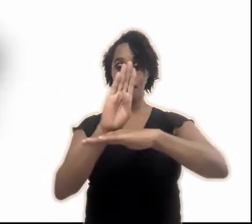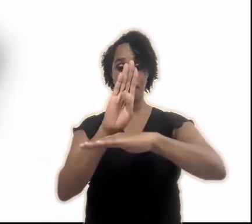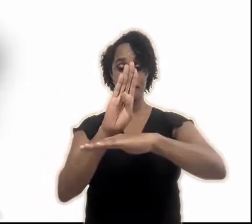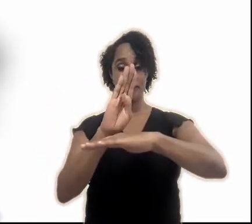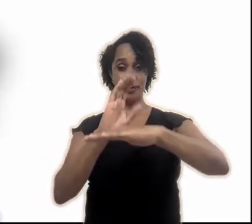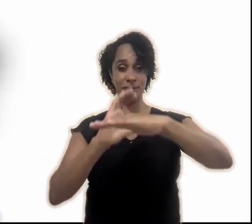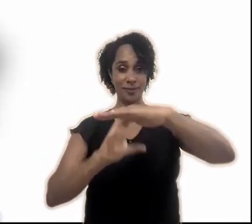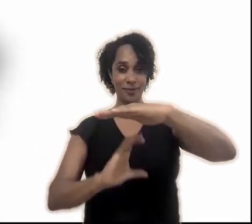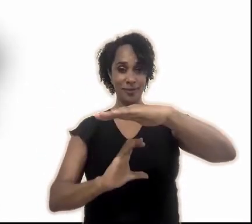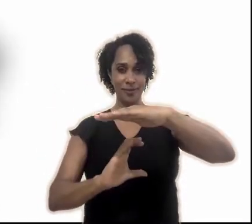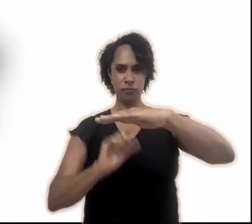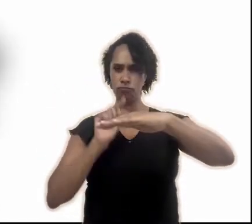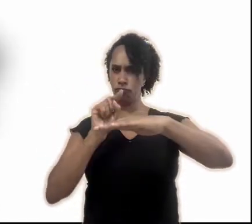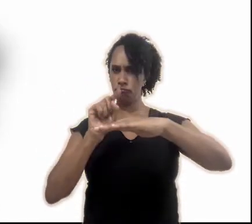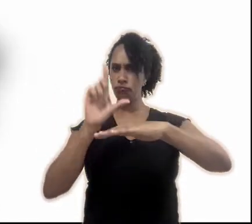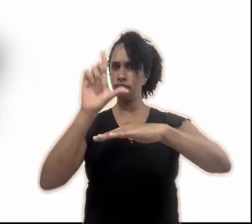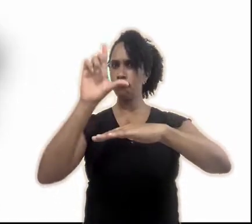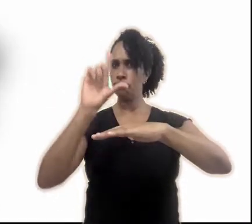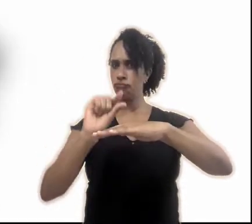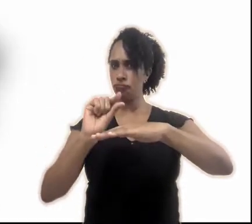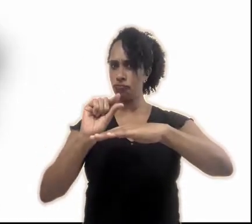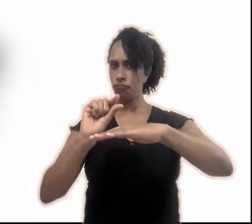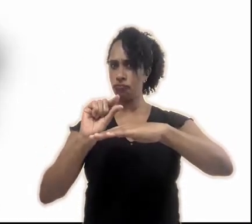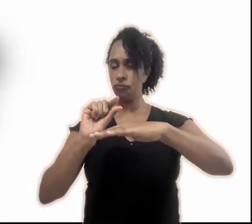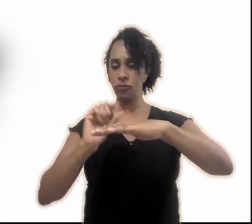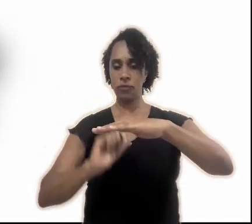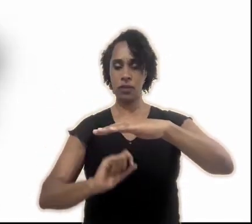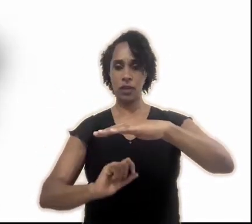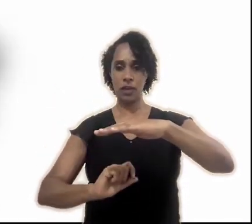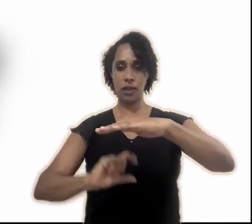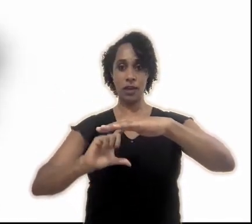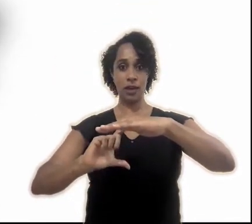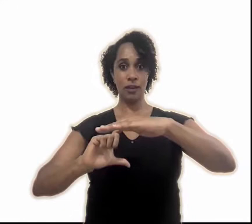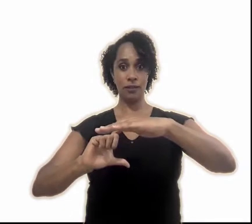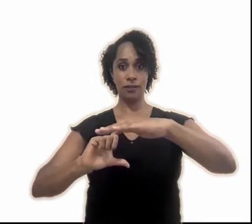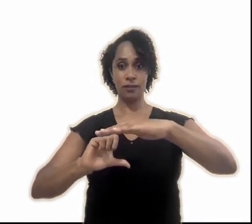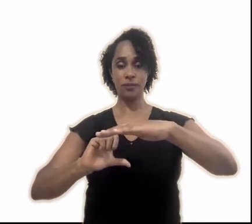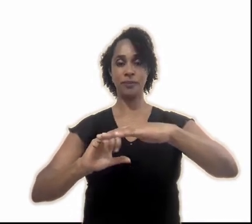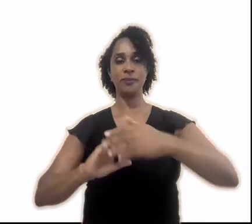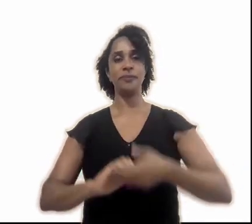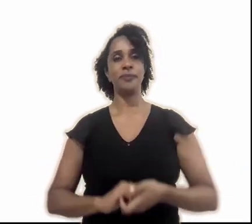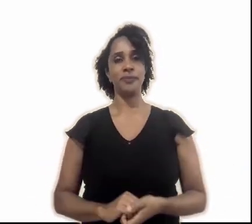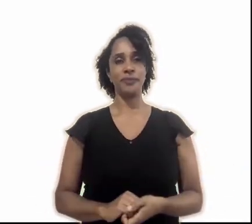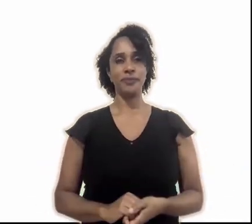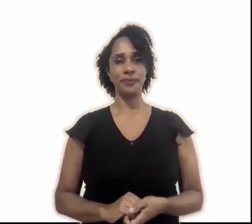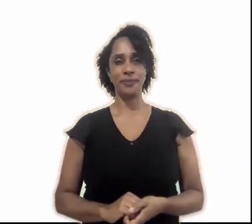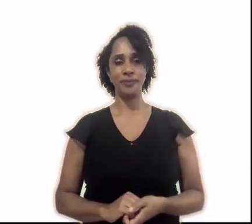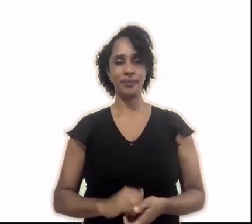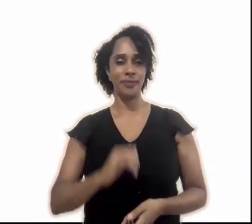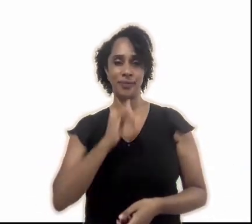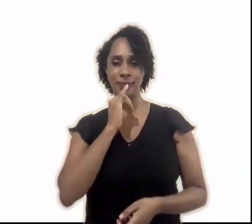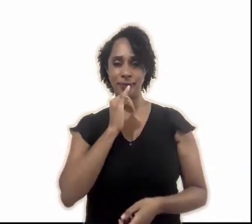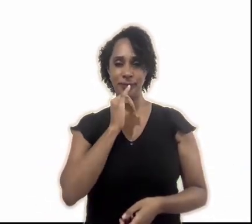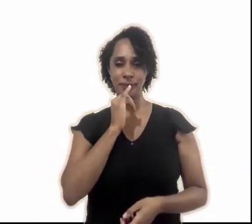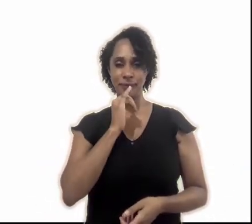B é menor do que o denominador C, caracterizando uma fração própria. Vejamos alguns